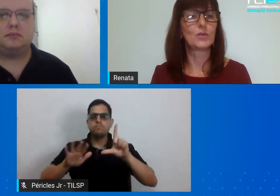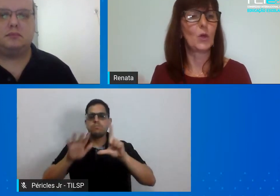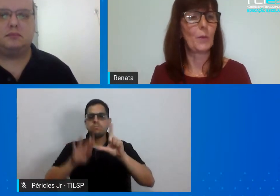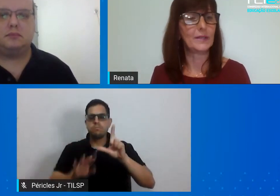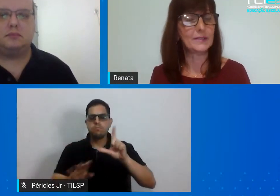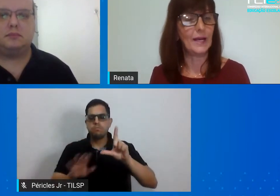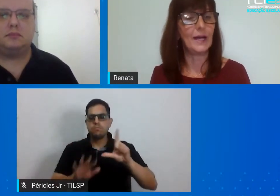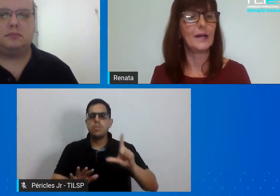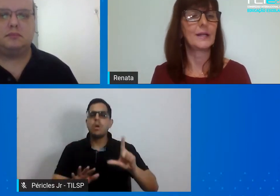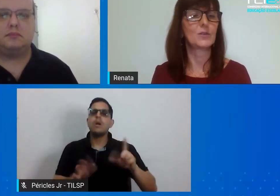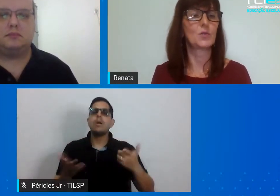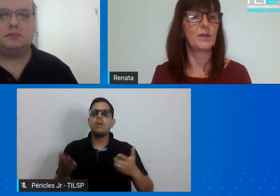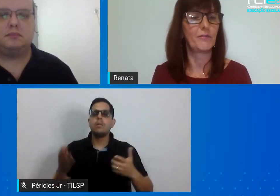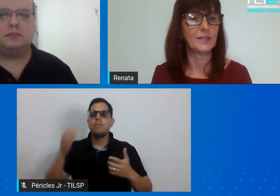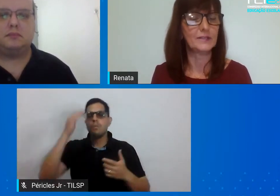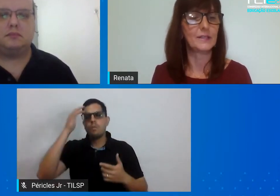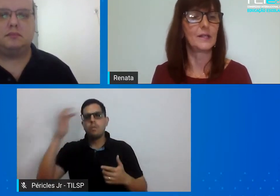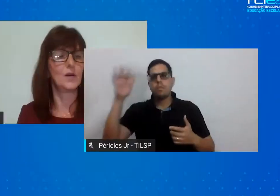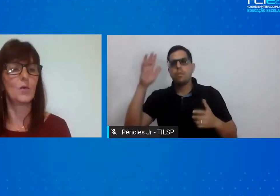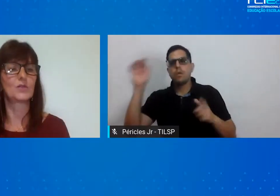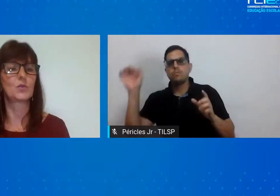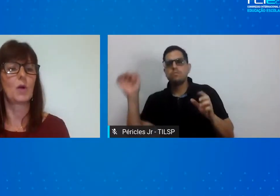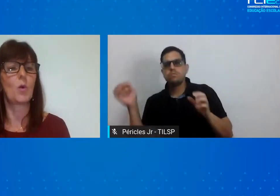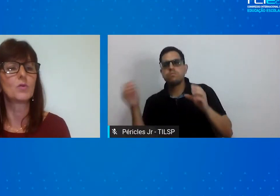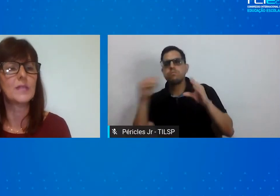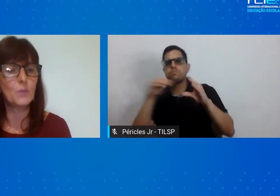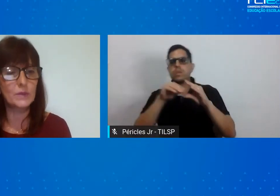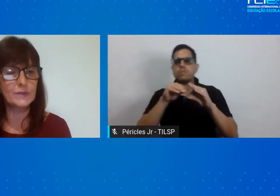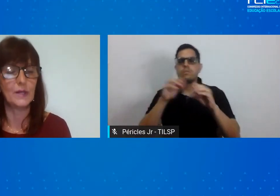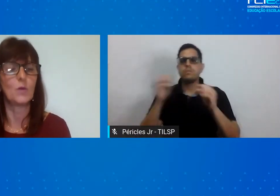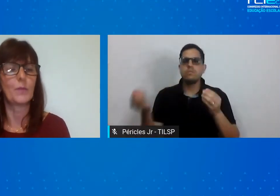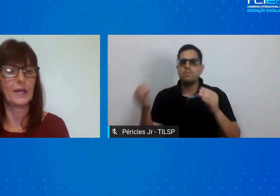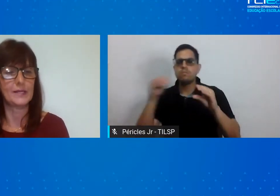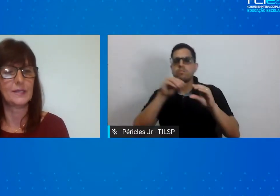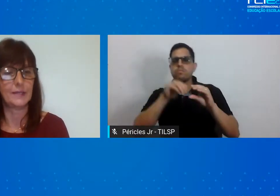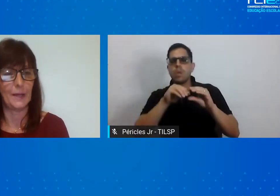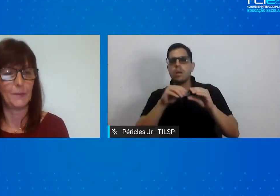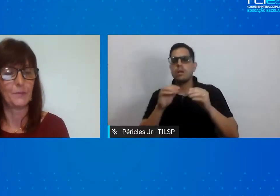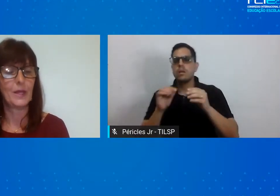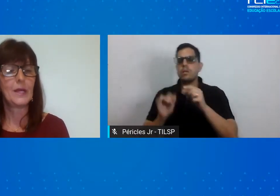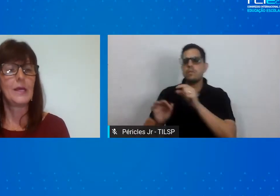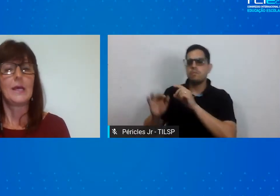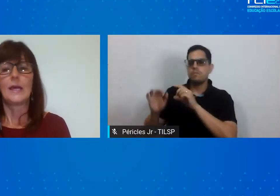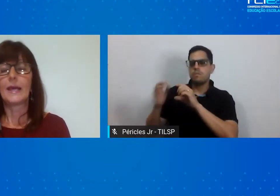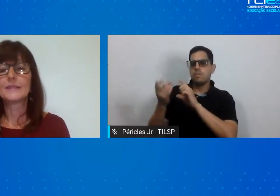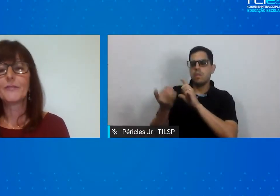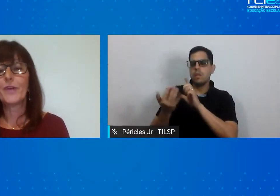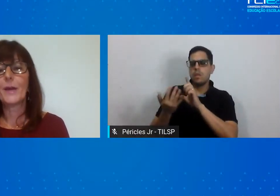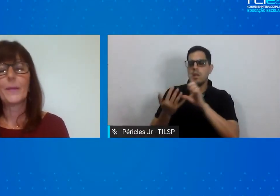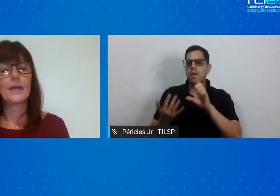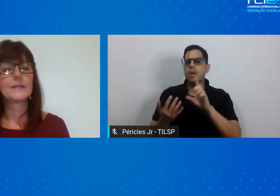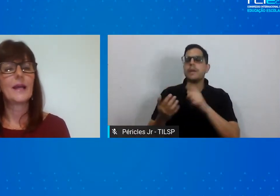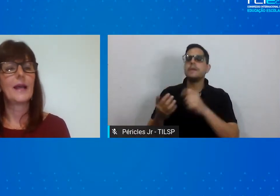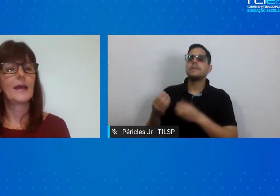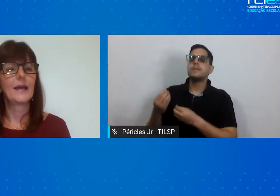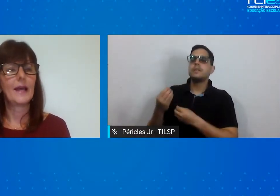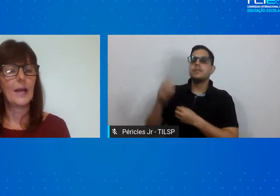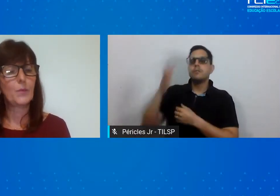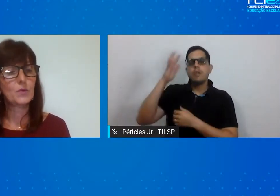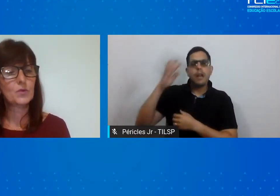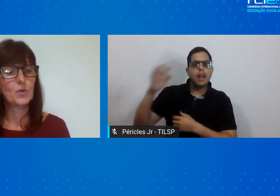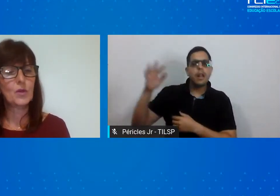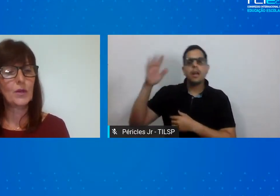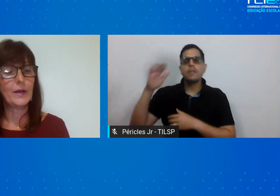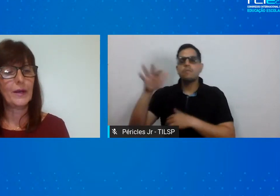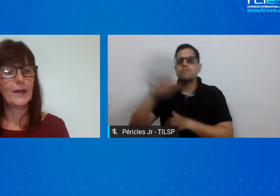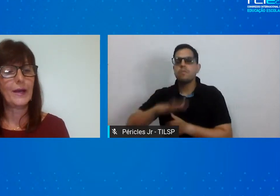o seu pensar a sua reflexão a sua contribuição para esse tema e essa ferramenta ela é